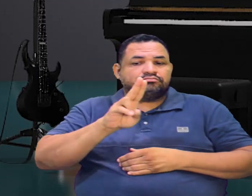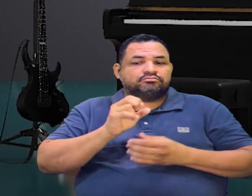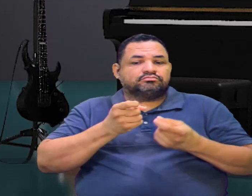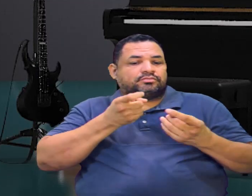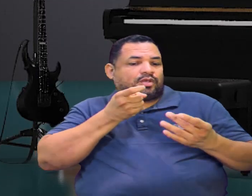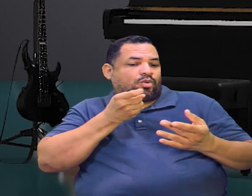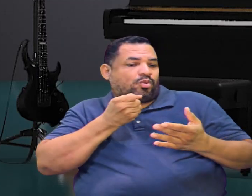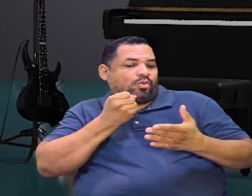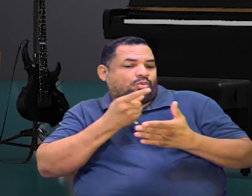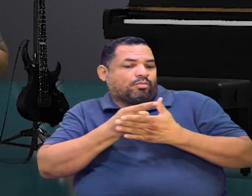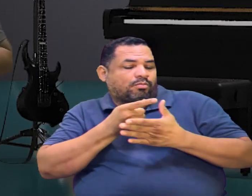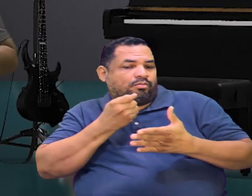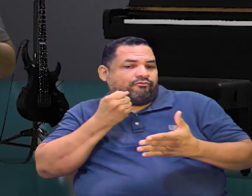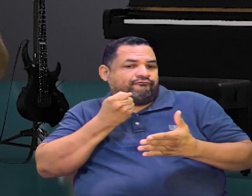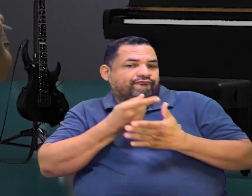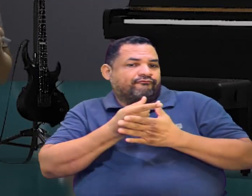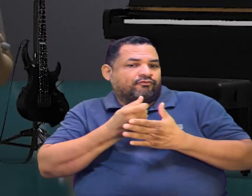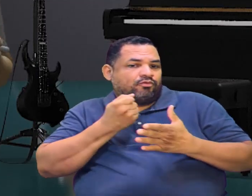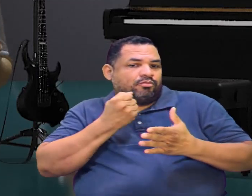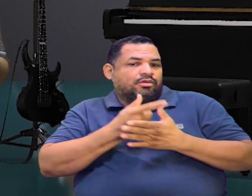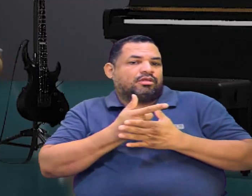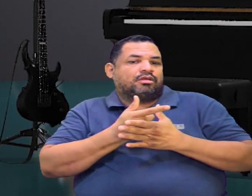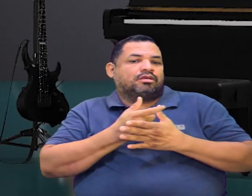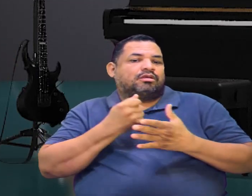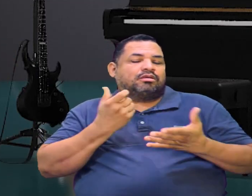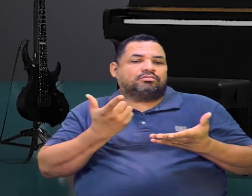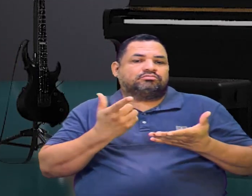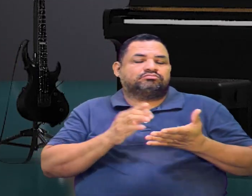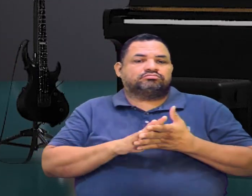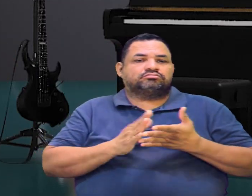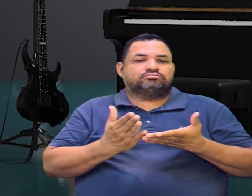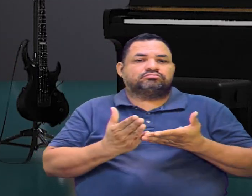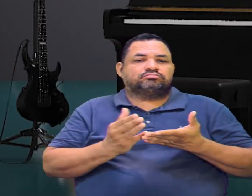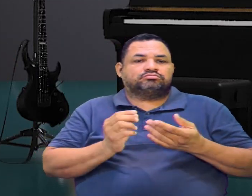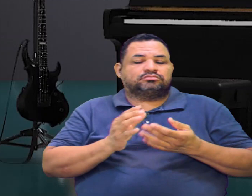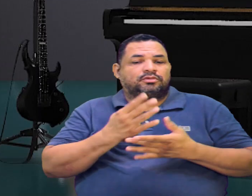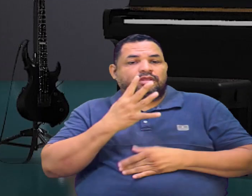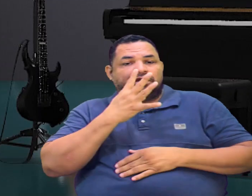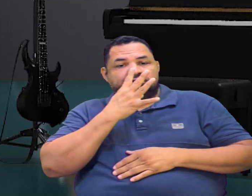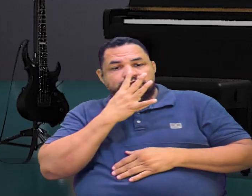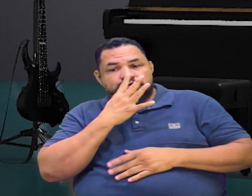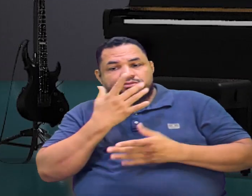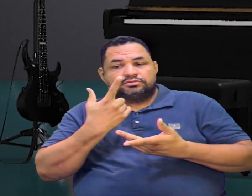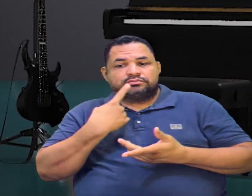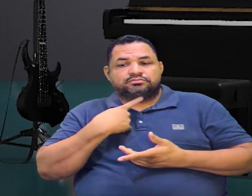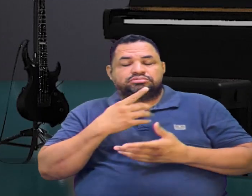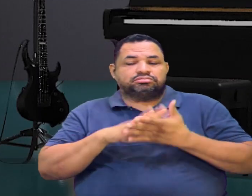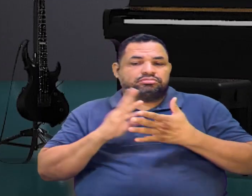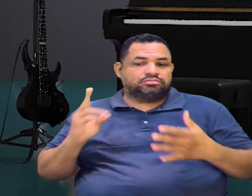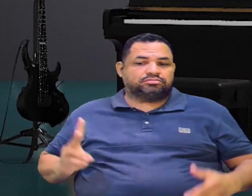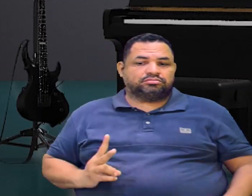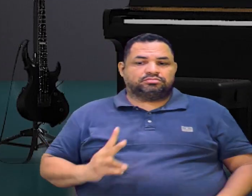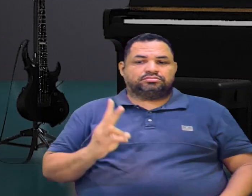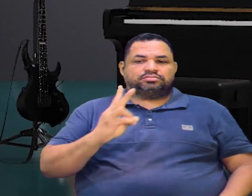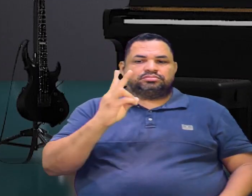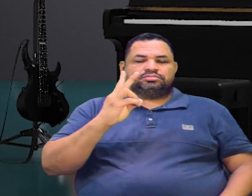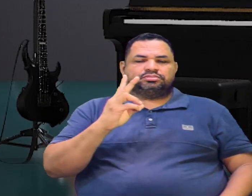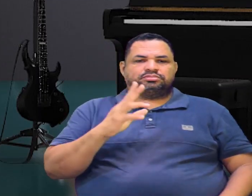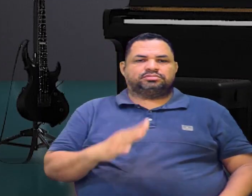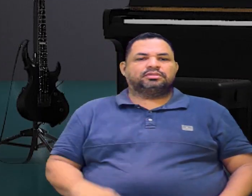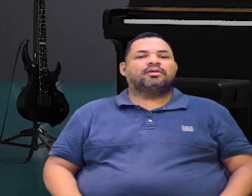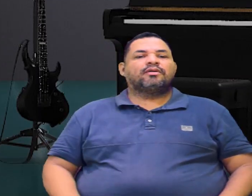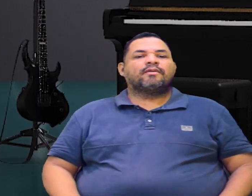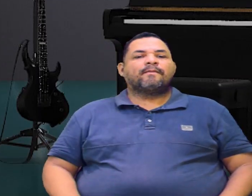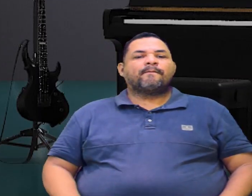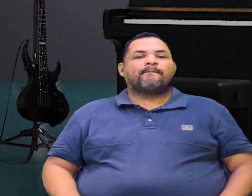comprar, que vai assistir, que vai estar ali valorizando aquela arte,